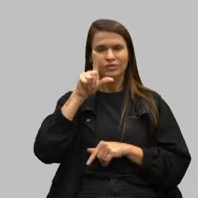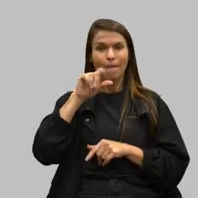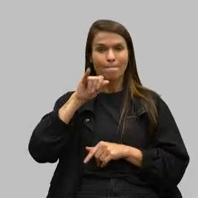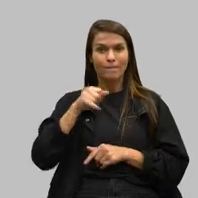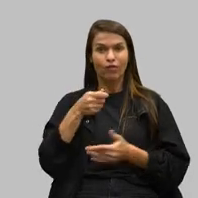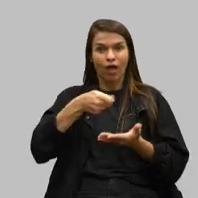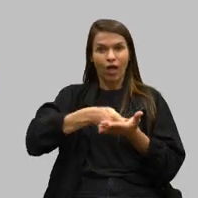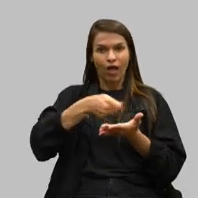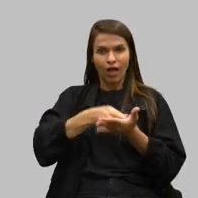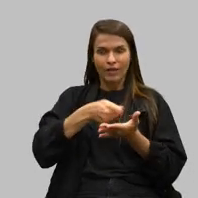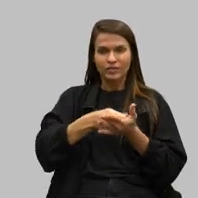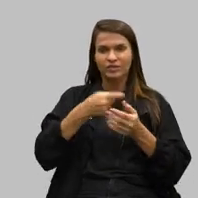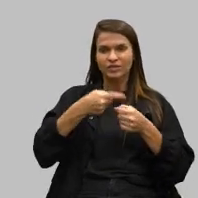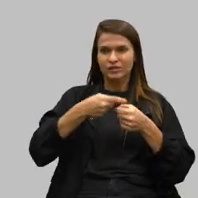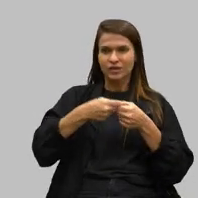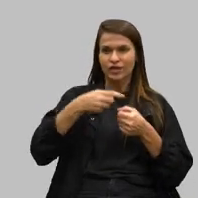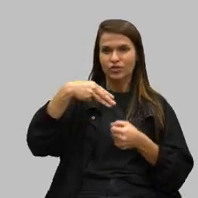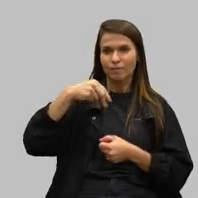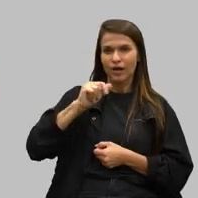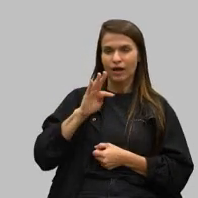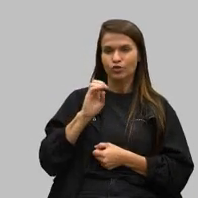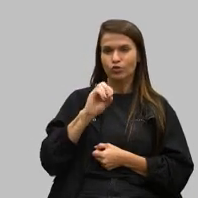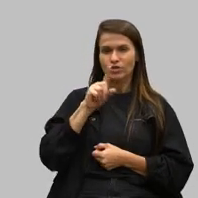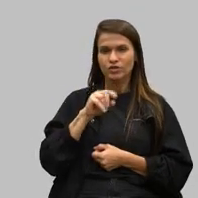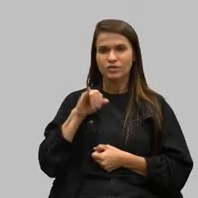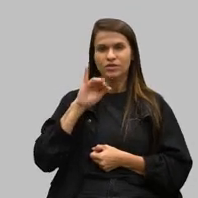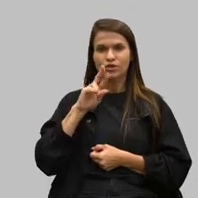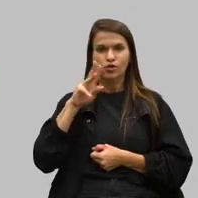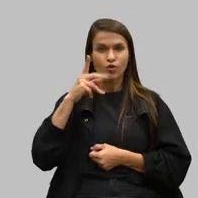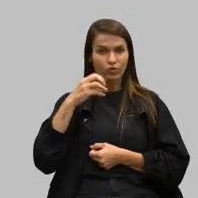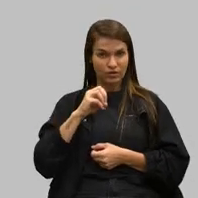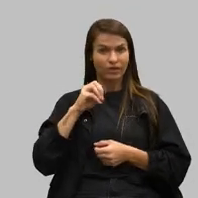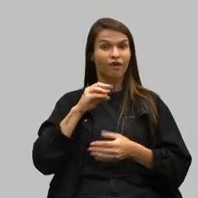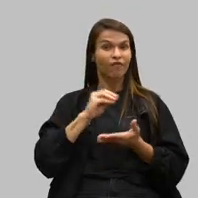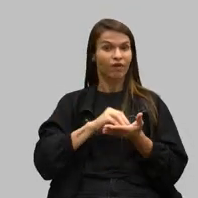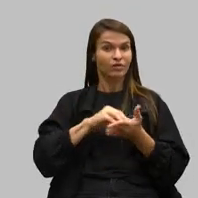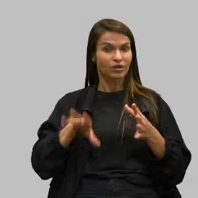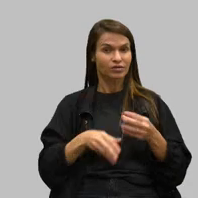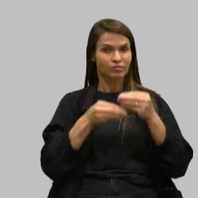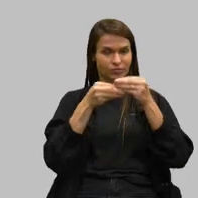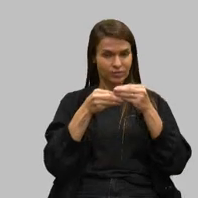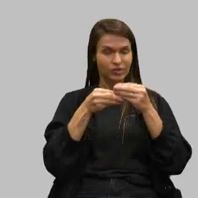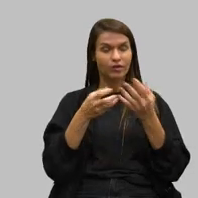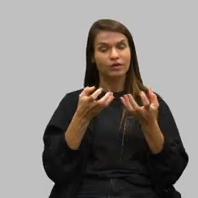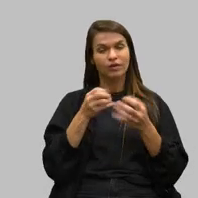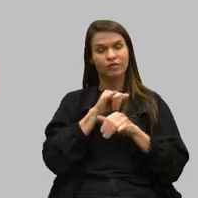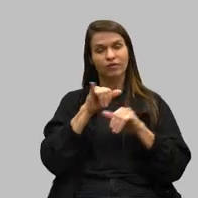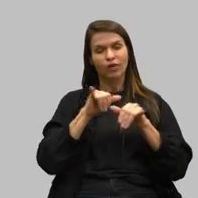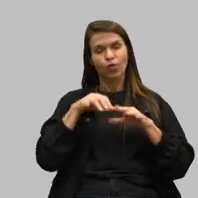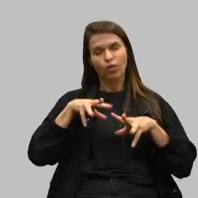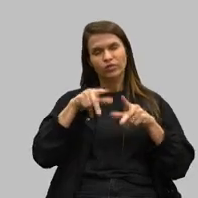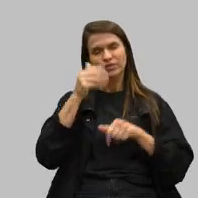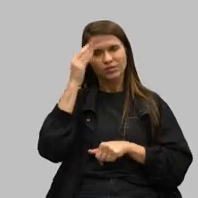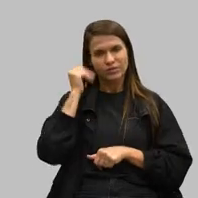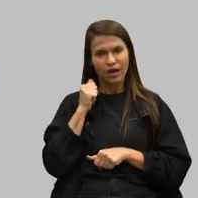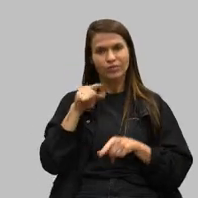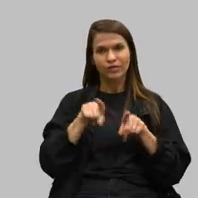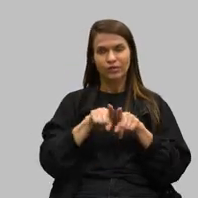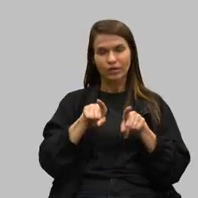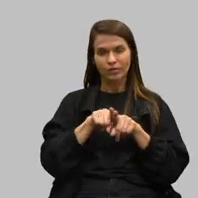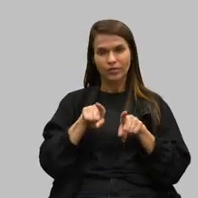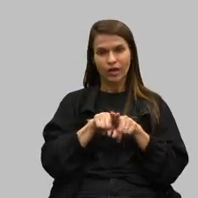cobrar Matosinhos, que está faltando também essa implantação. Queria dizer aqui que todo mundo sabe, inclusive, nessa